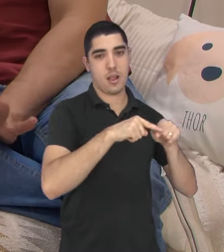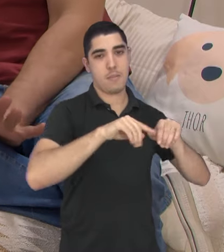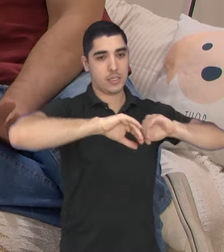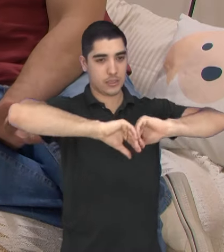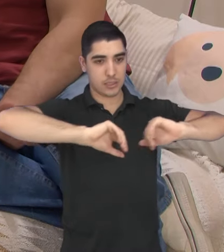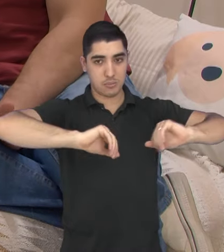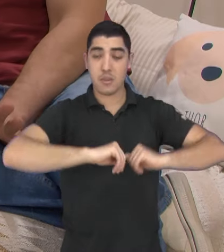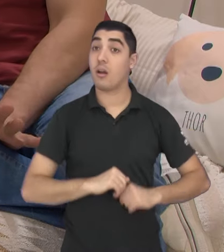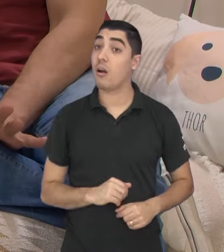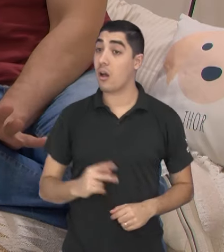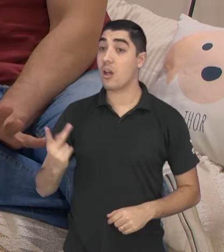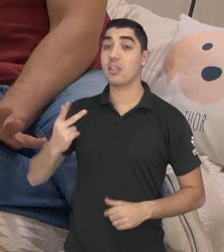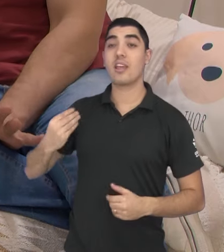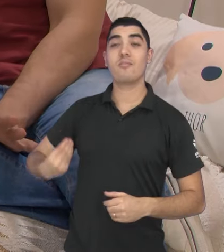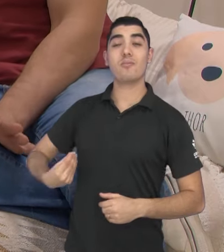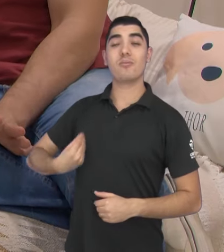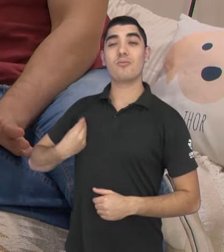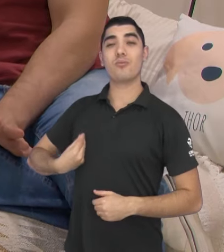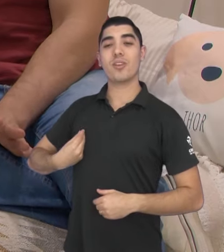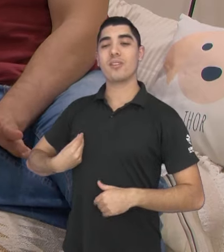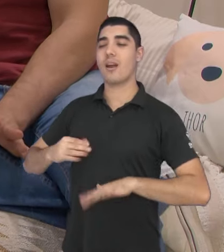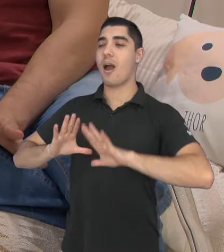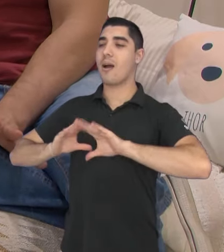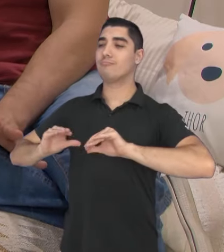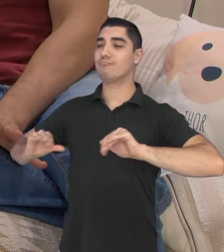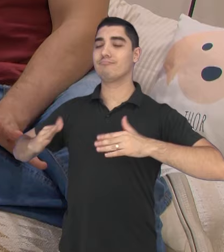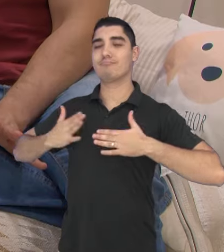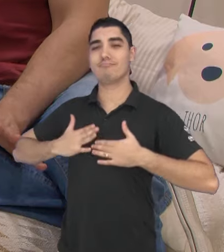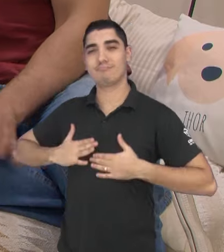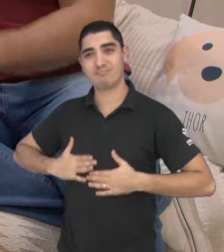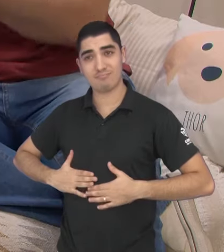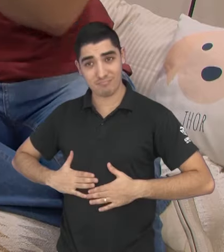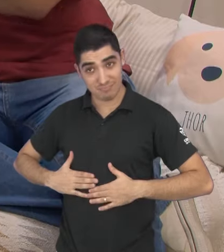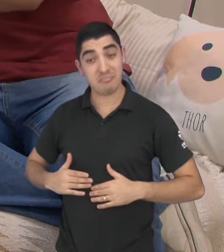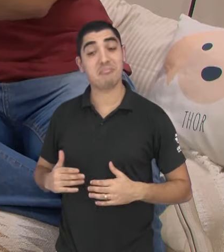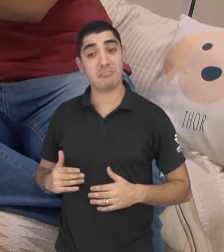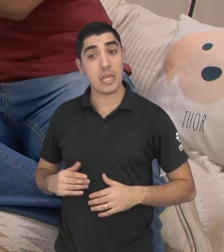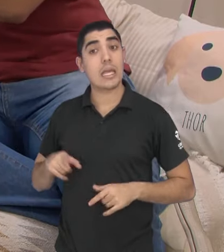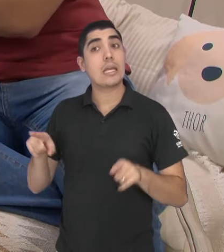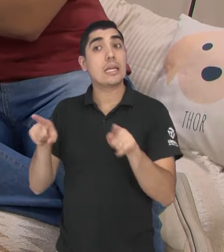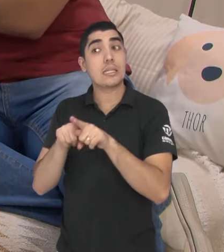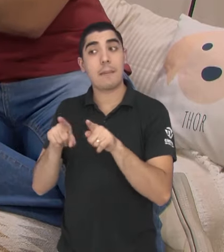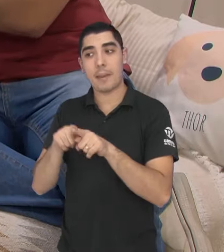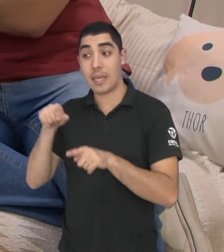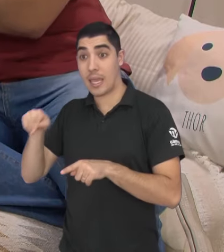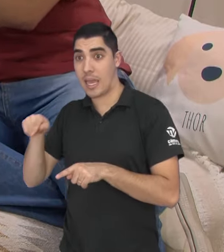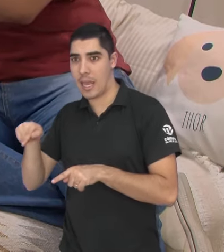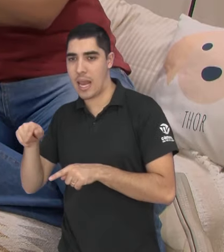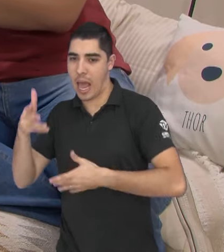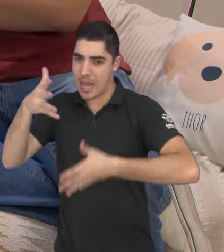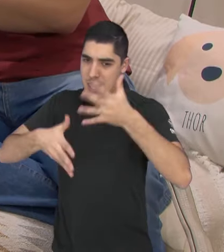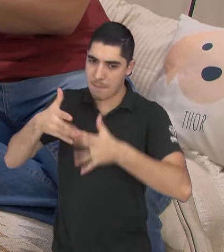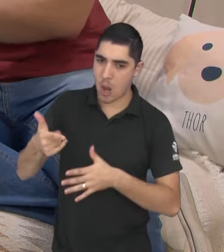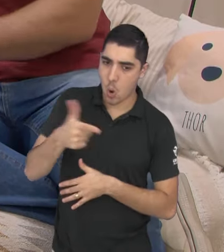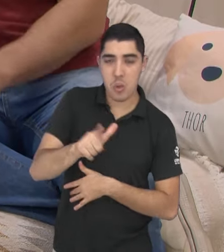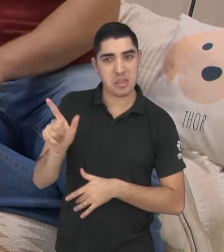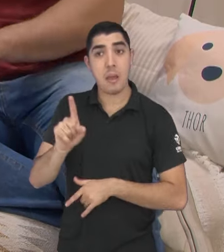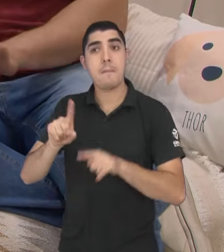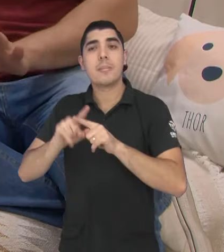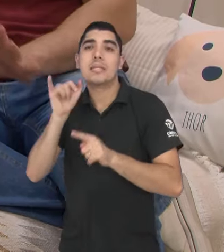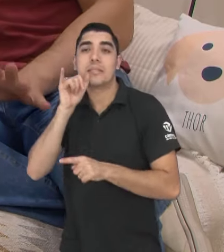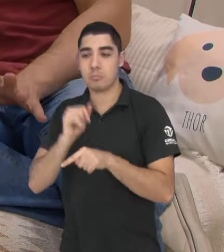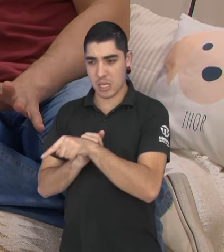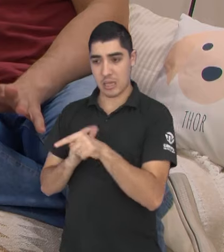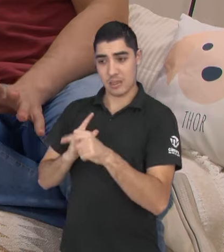vida sossegada, então, né? Confortável pra todo mundo. Sim. E sem ultrapassar o limite de ninguém, porque você vê que eles têm ciúmes, mas